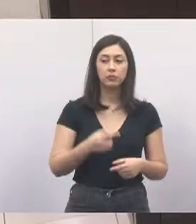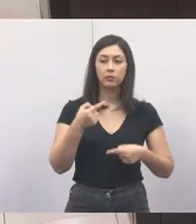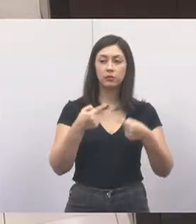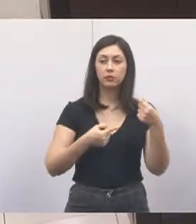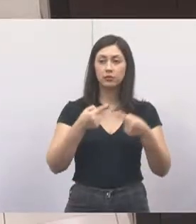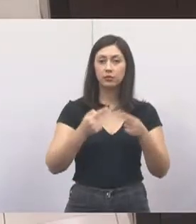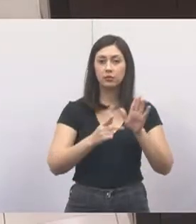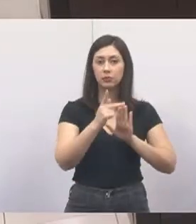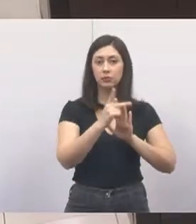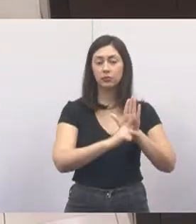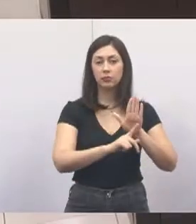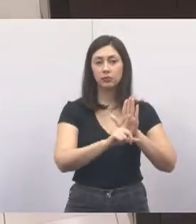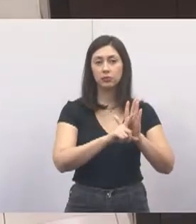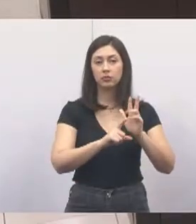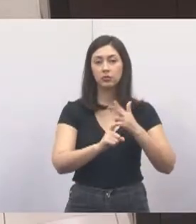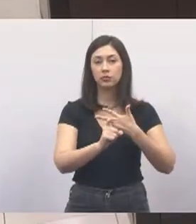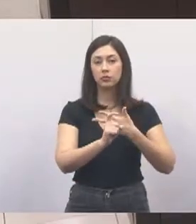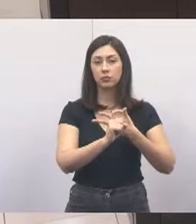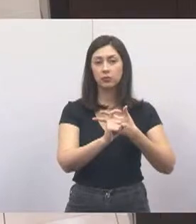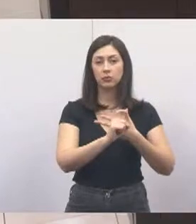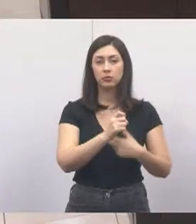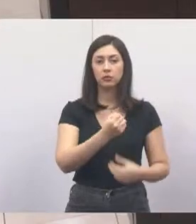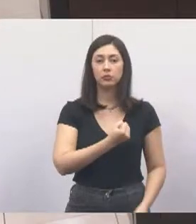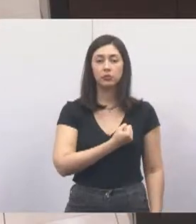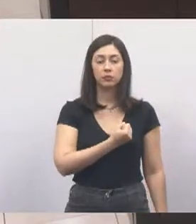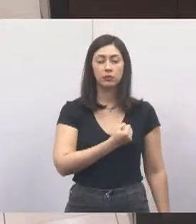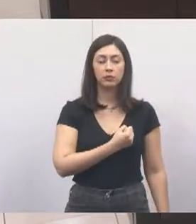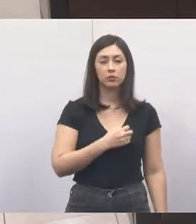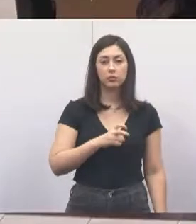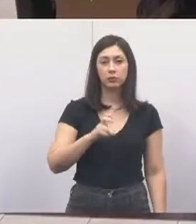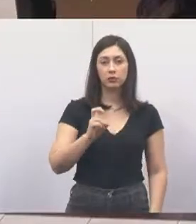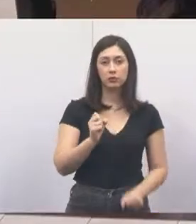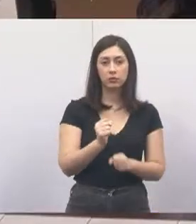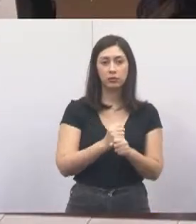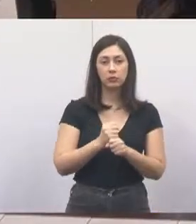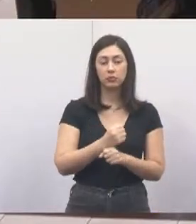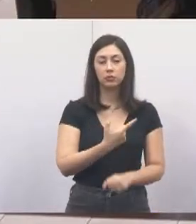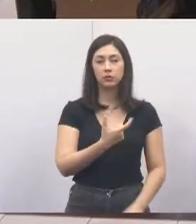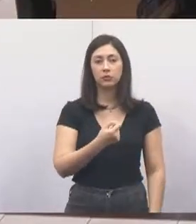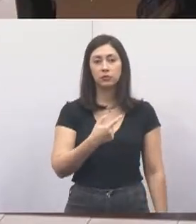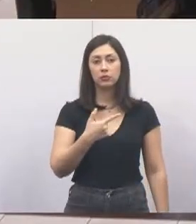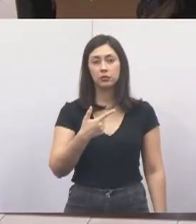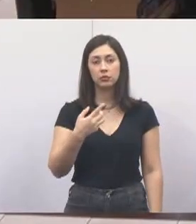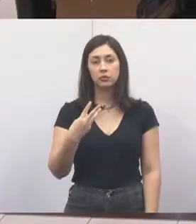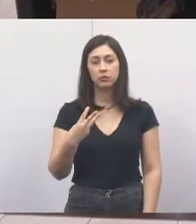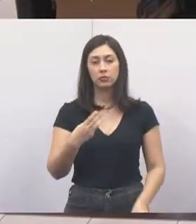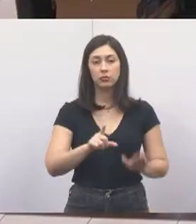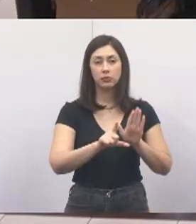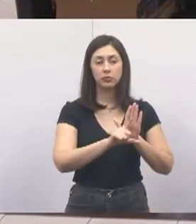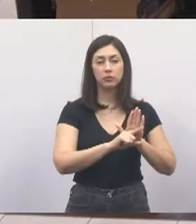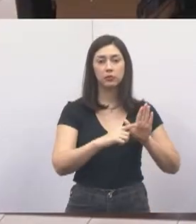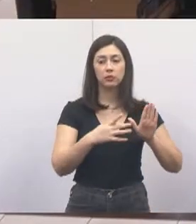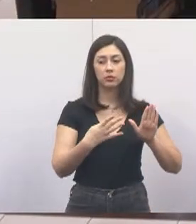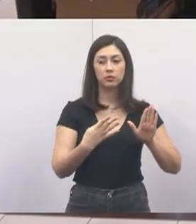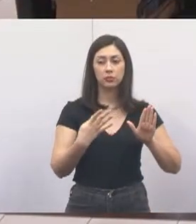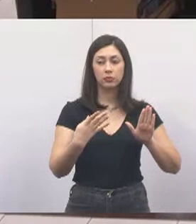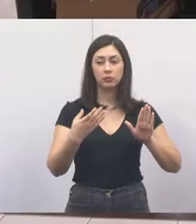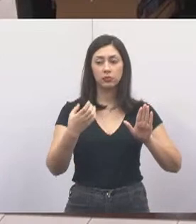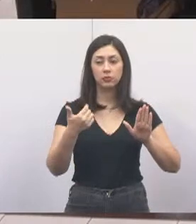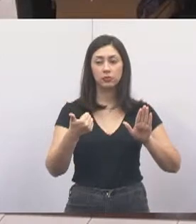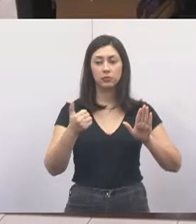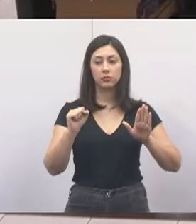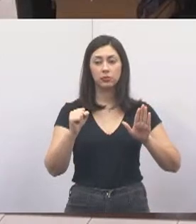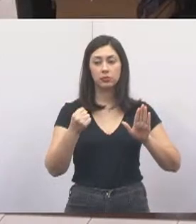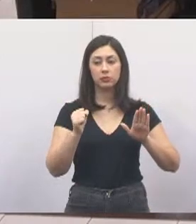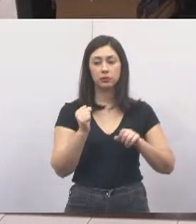Discussão única do PLE número 5/2023. Projeto de lei do Executivo altera a lei número 4.418, de